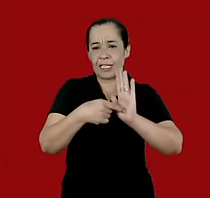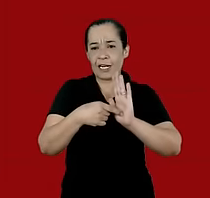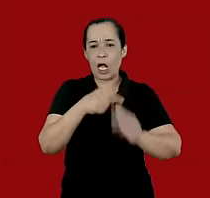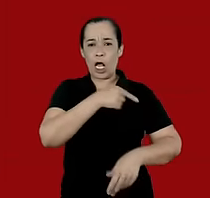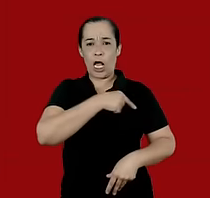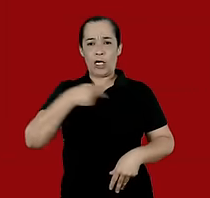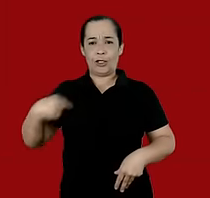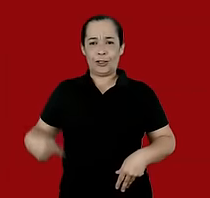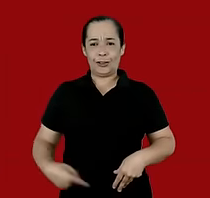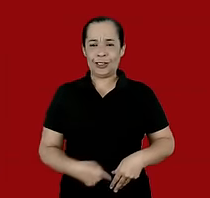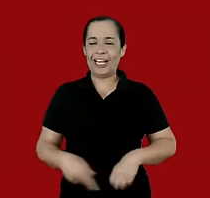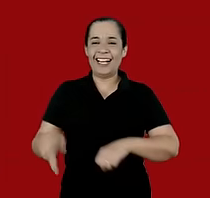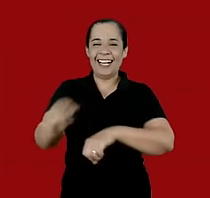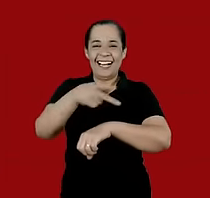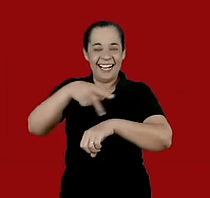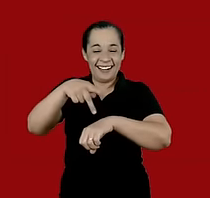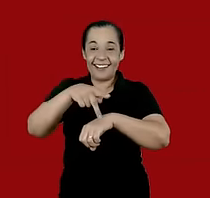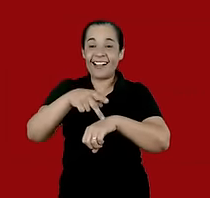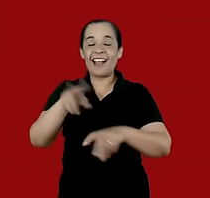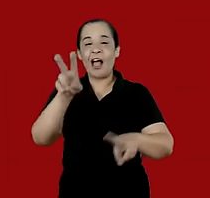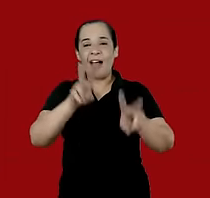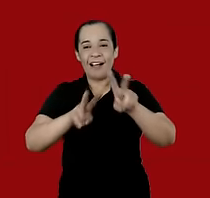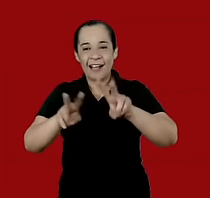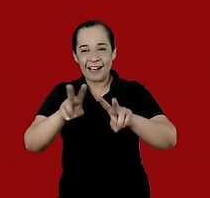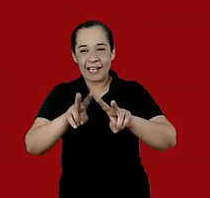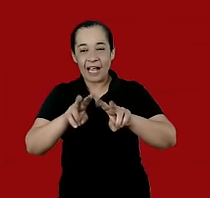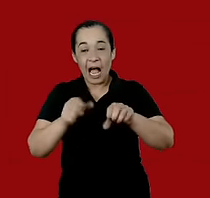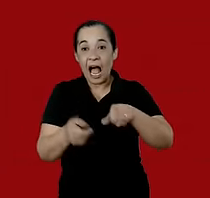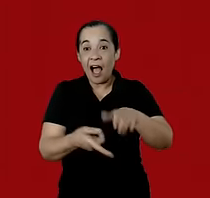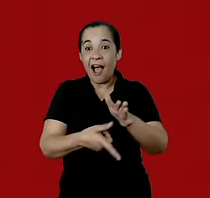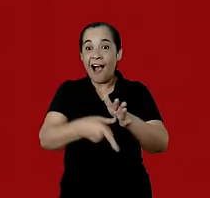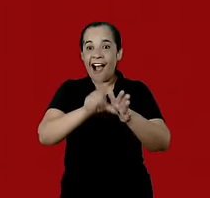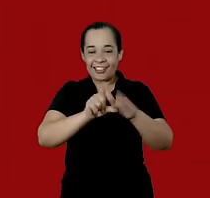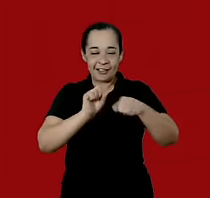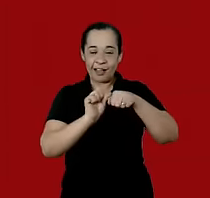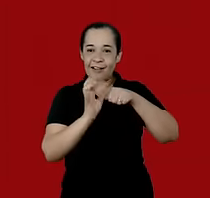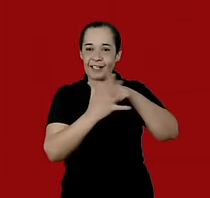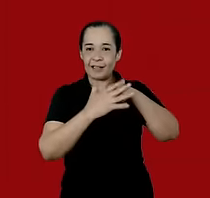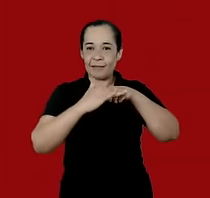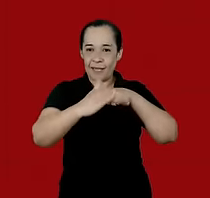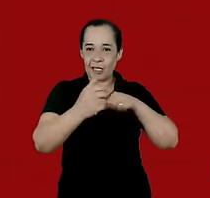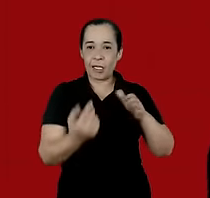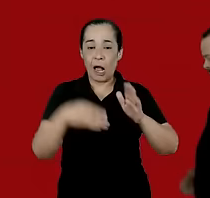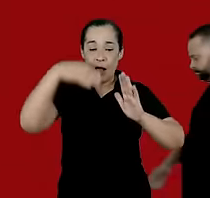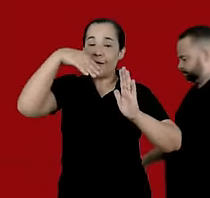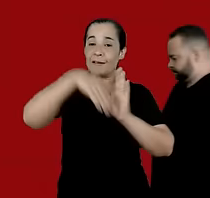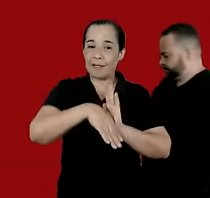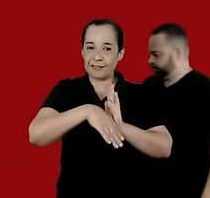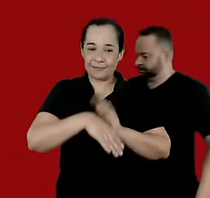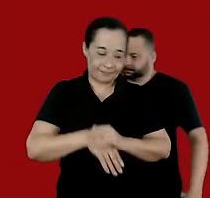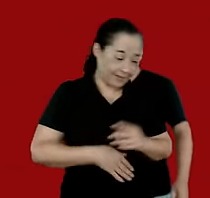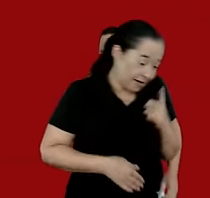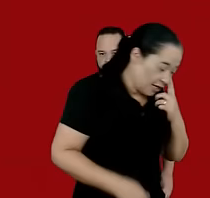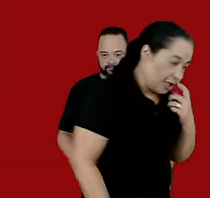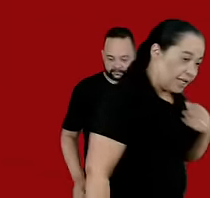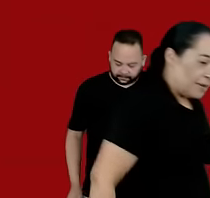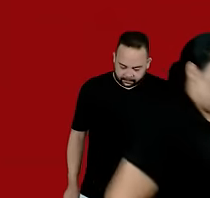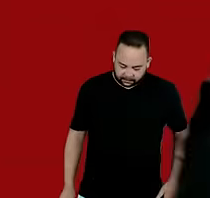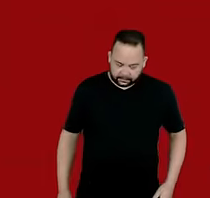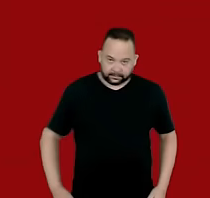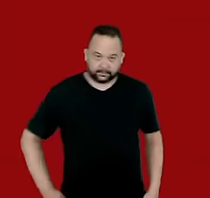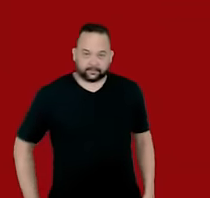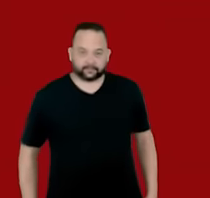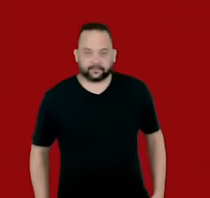países que quando a gente olha o período pré-pandemia ele tá bastante abaixo quando a gente olha esse gráfico da da direita